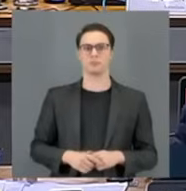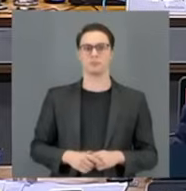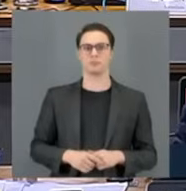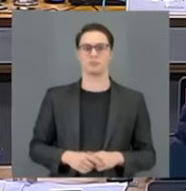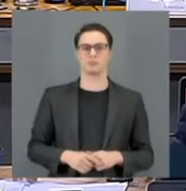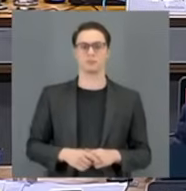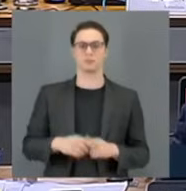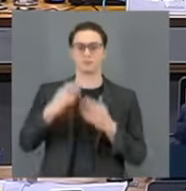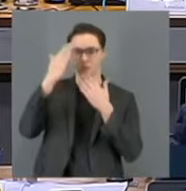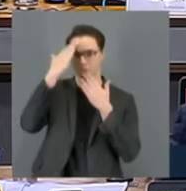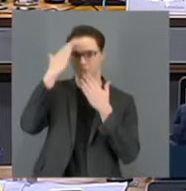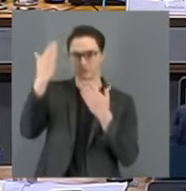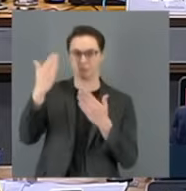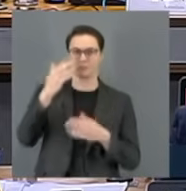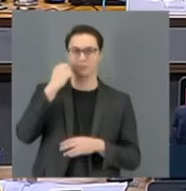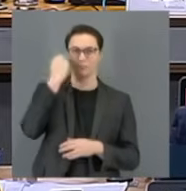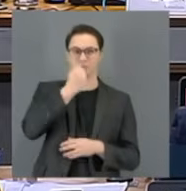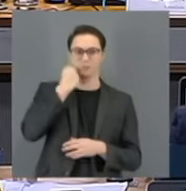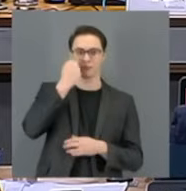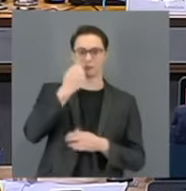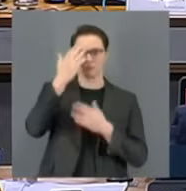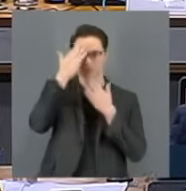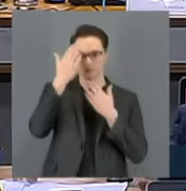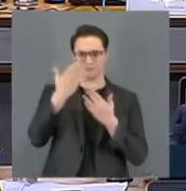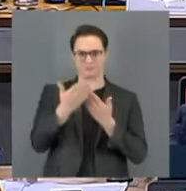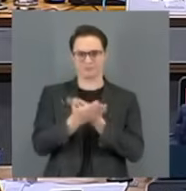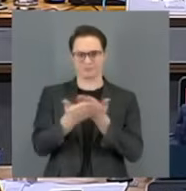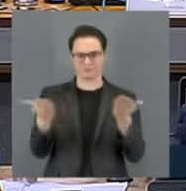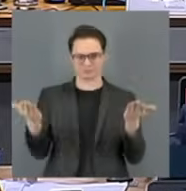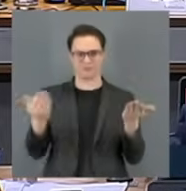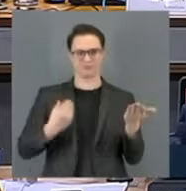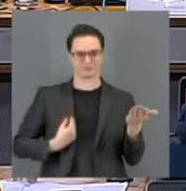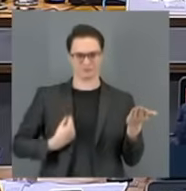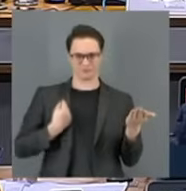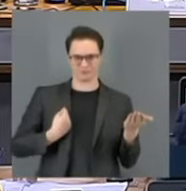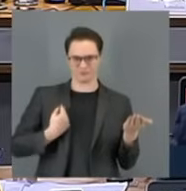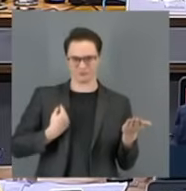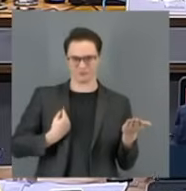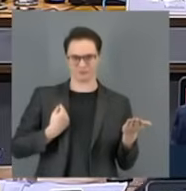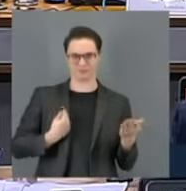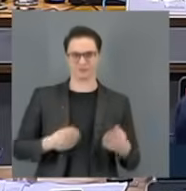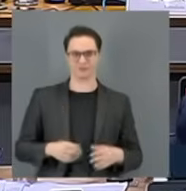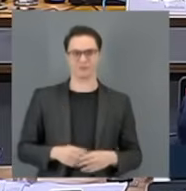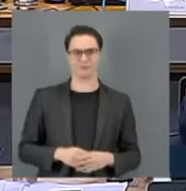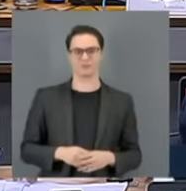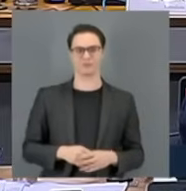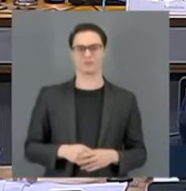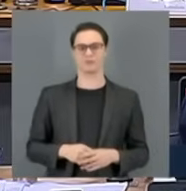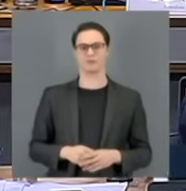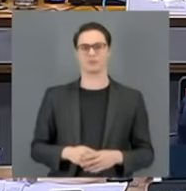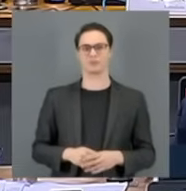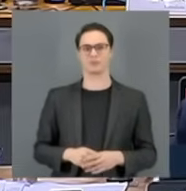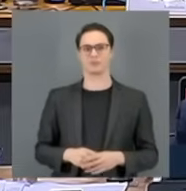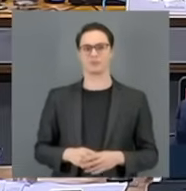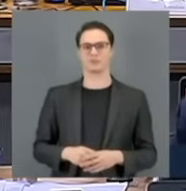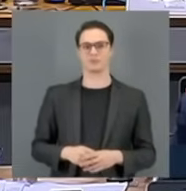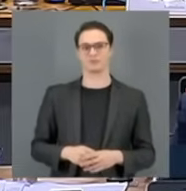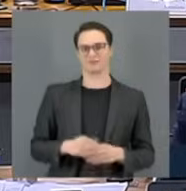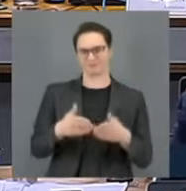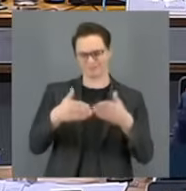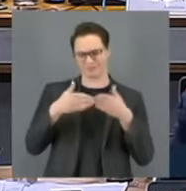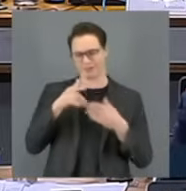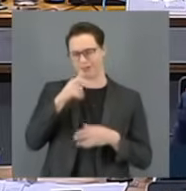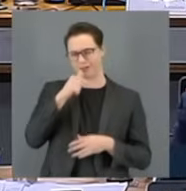Muito obrigado, senador. Muito obrigado a todos que estão presentes. Vou tomar um pouquinho de